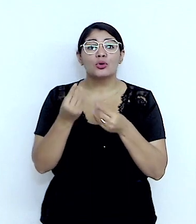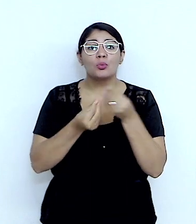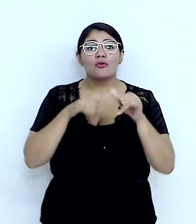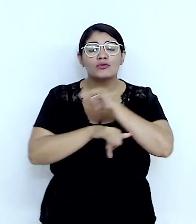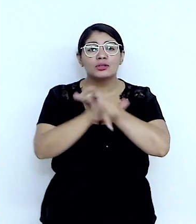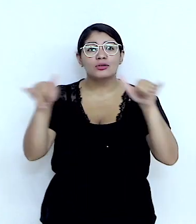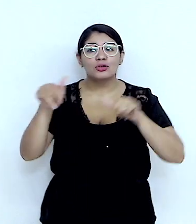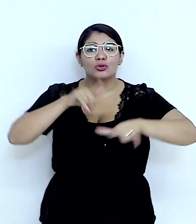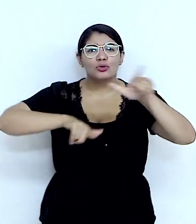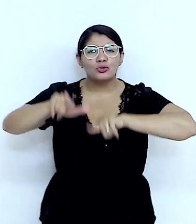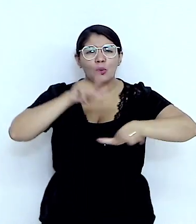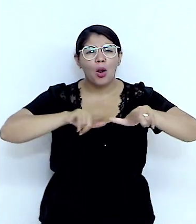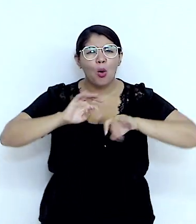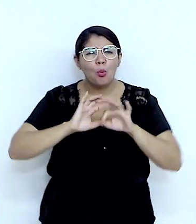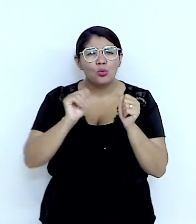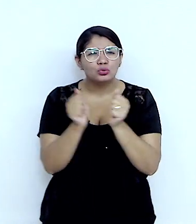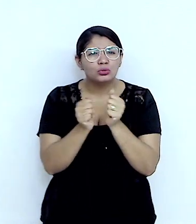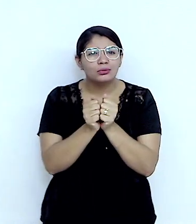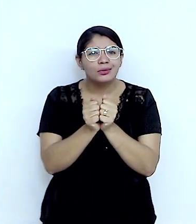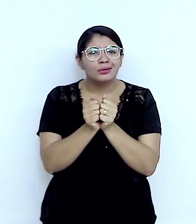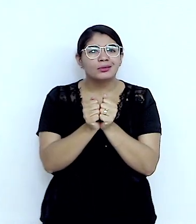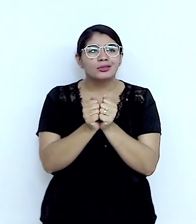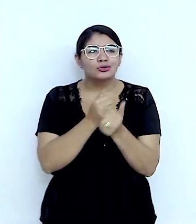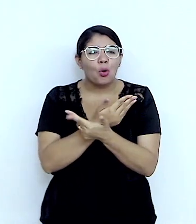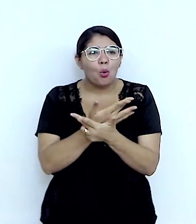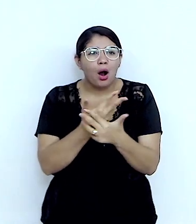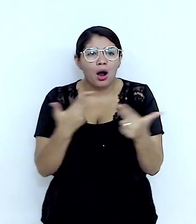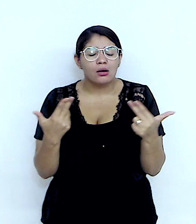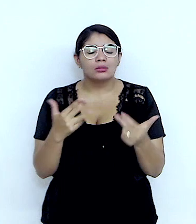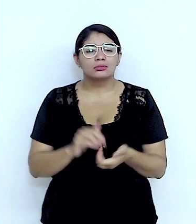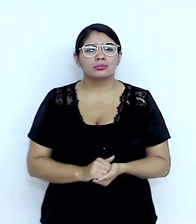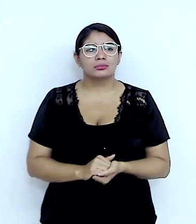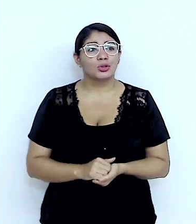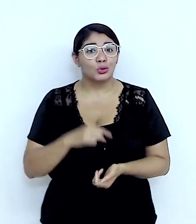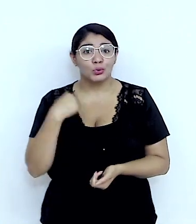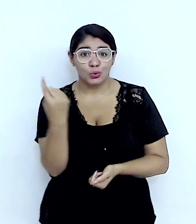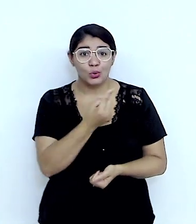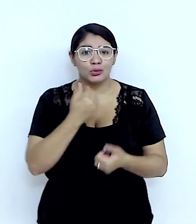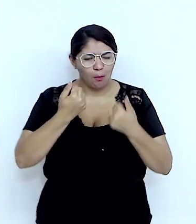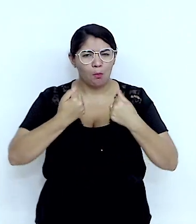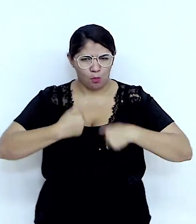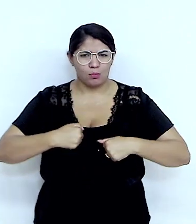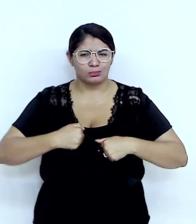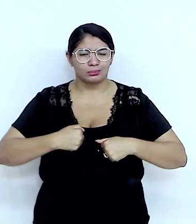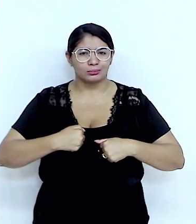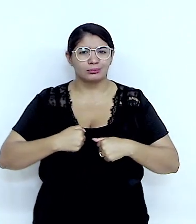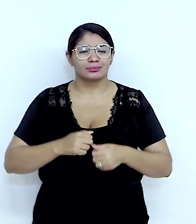Eu mencionei nós trabalhamos muito juntos ou ainda a nariz desenvolvimento sustentado e nós podemos